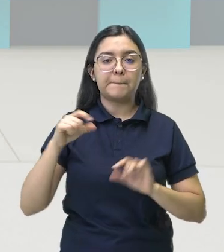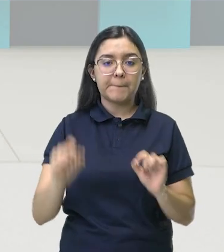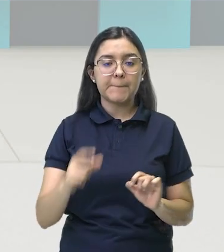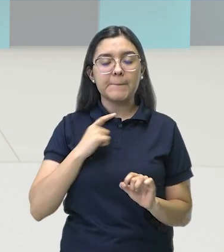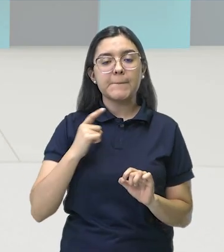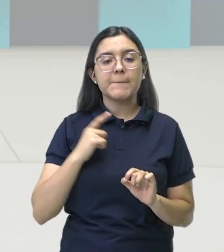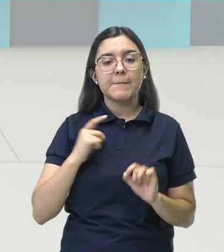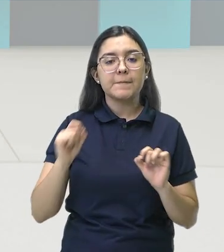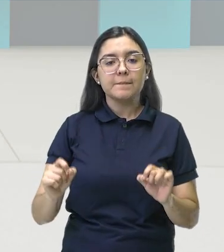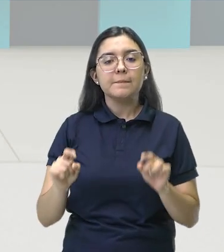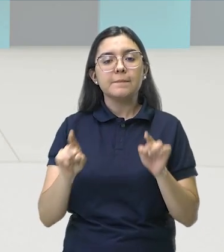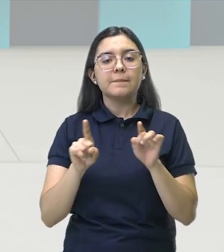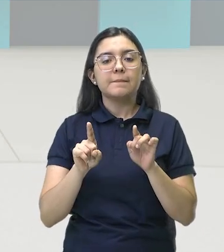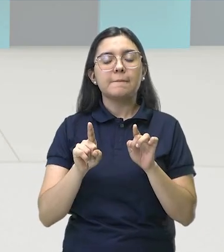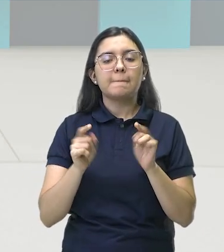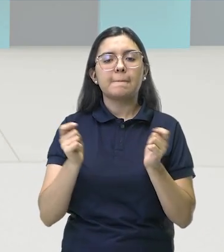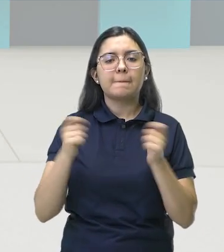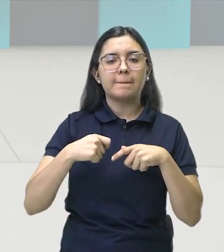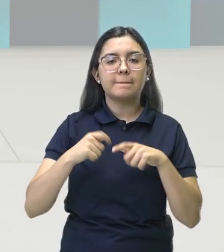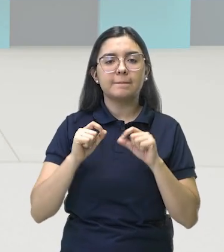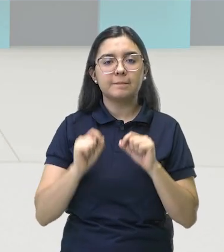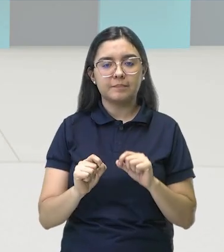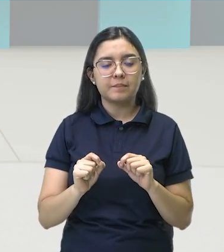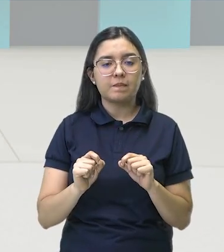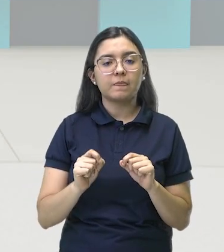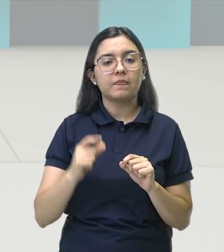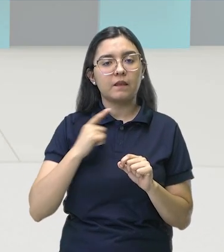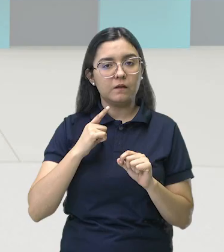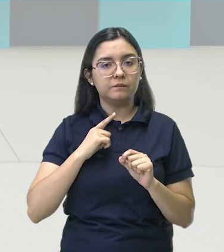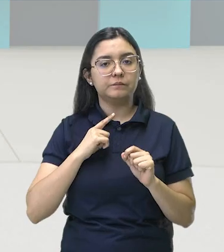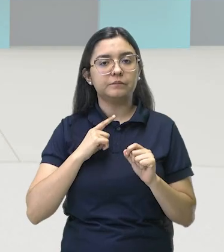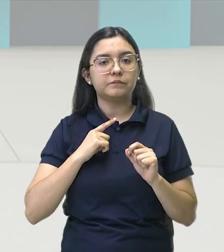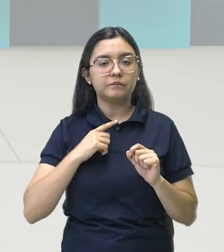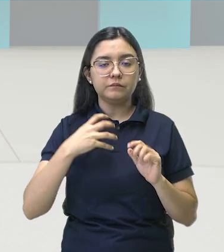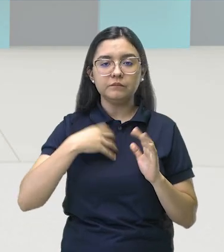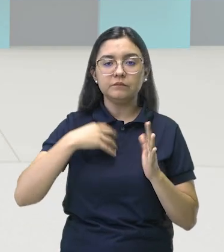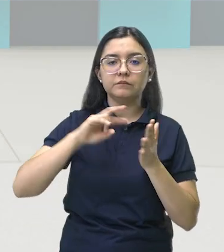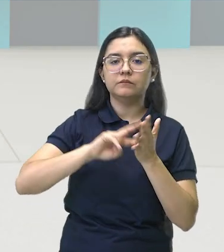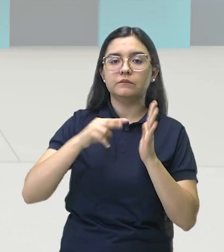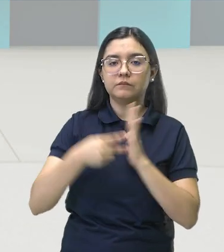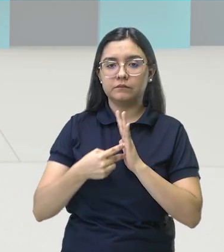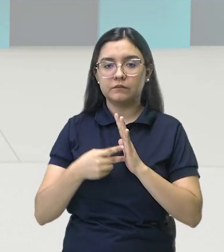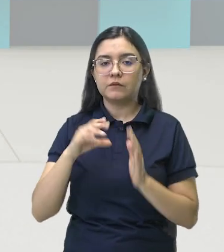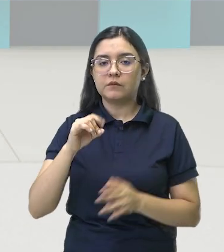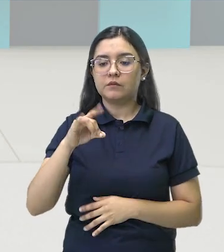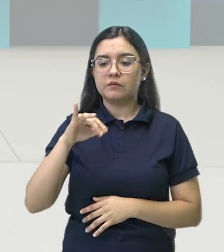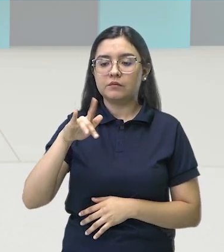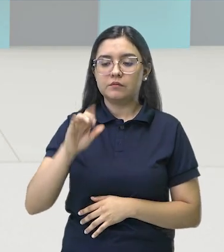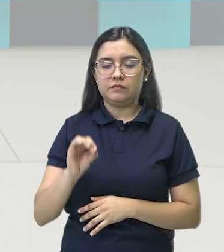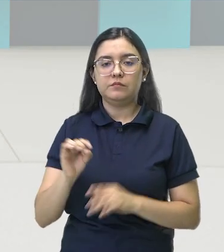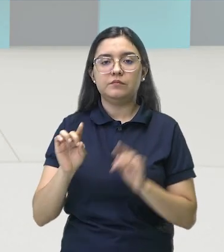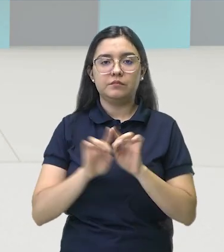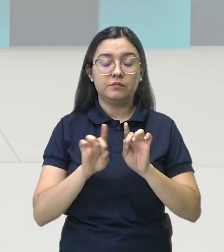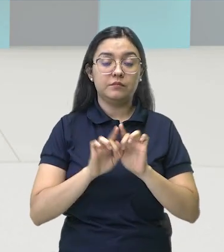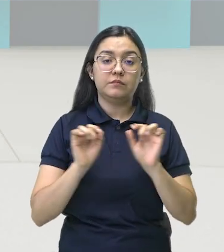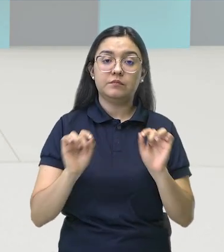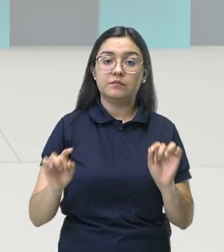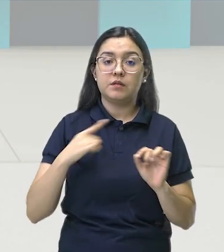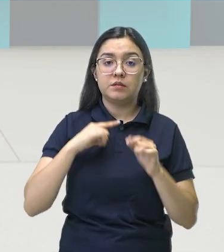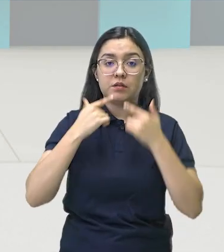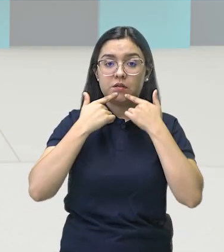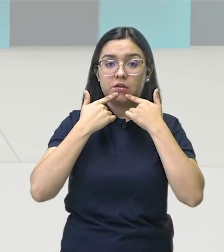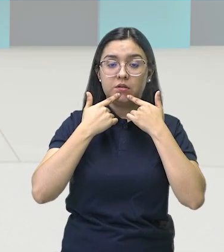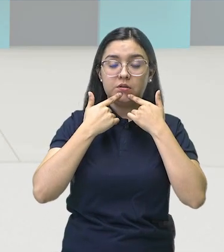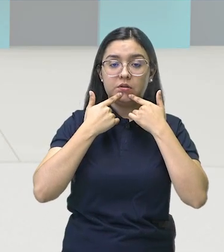mais enrijecido. Mas ali nós temos, sim, os signos, os códigos que já são pré-estabelecidos. Enquanto na